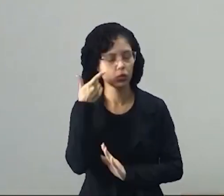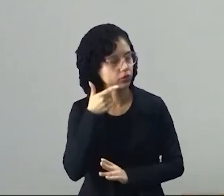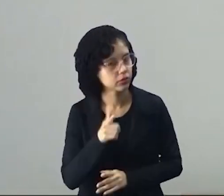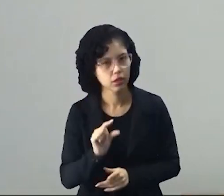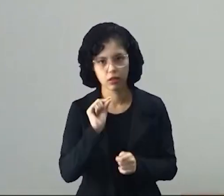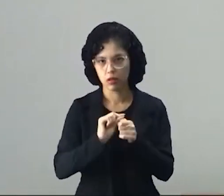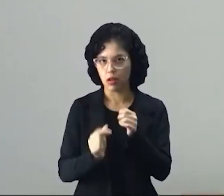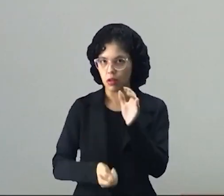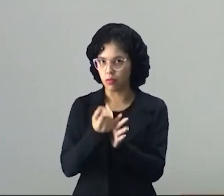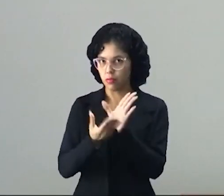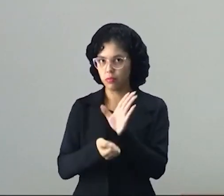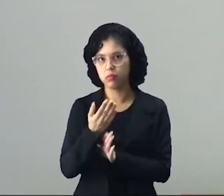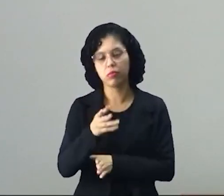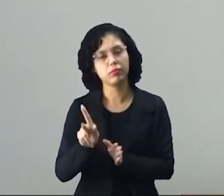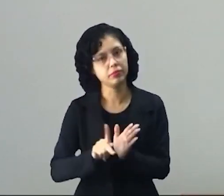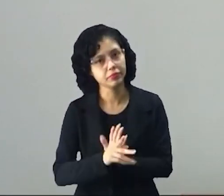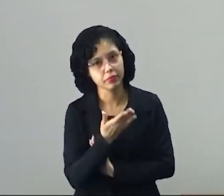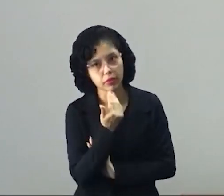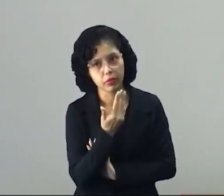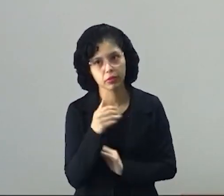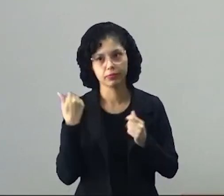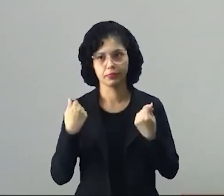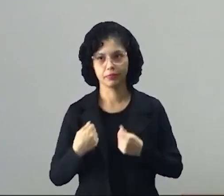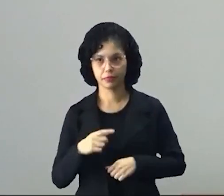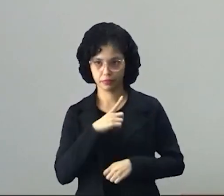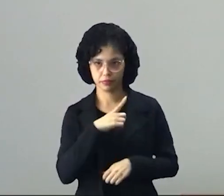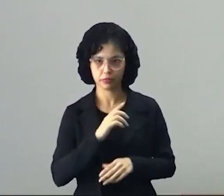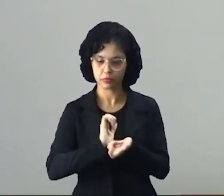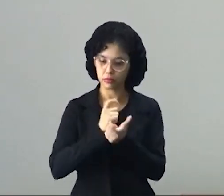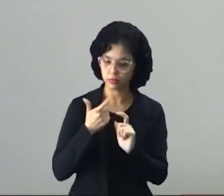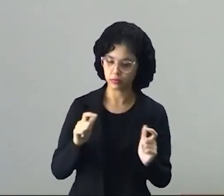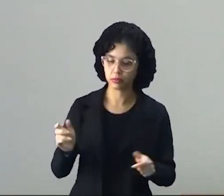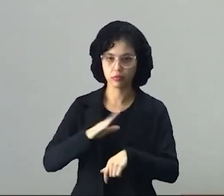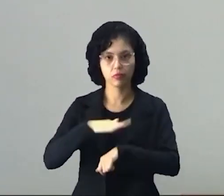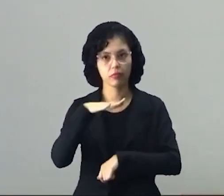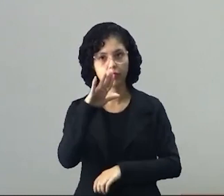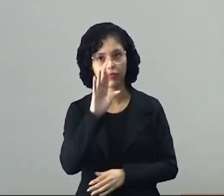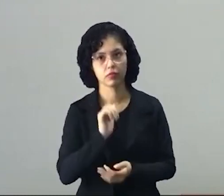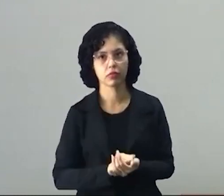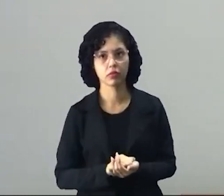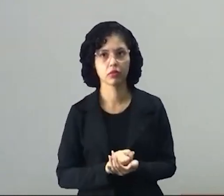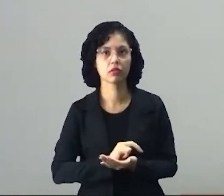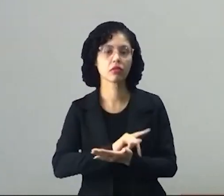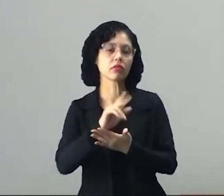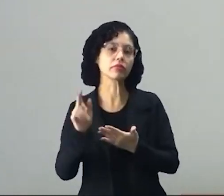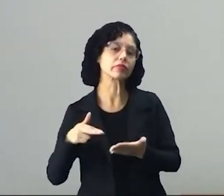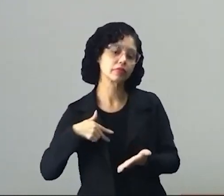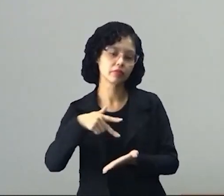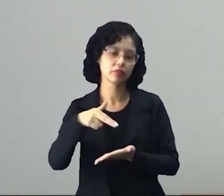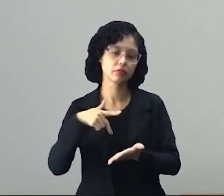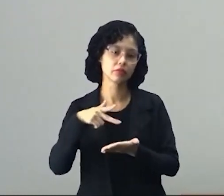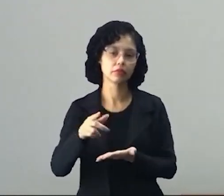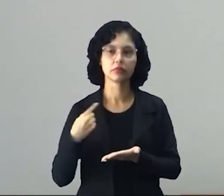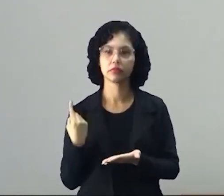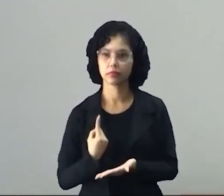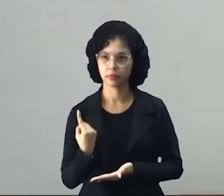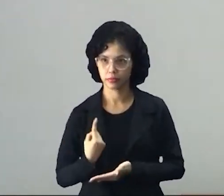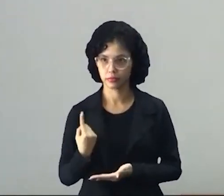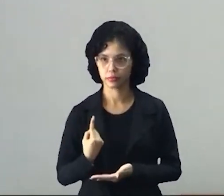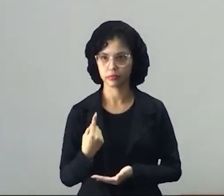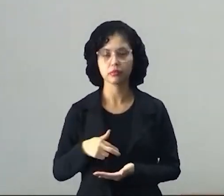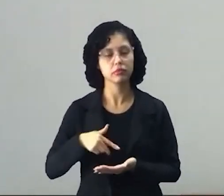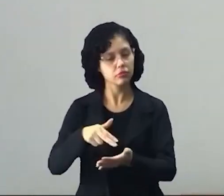produzir o seu próprio alimento. Existem, né, a grande maioria tem livre locomoção, se